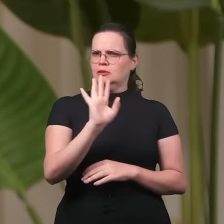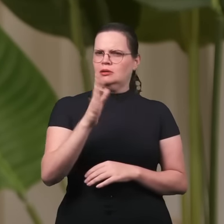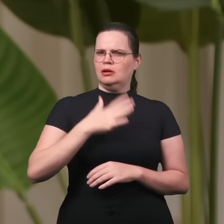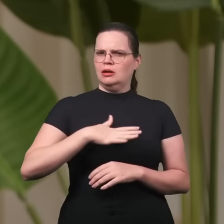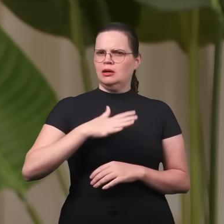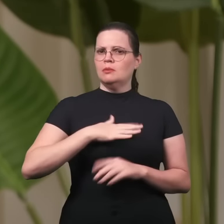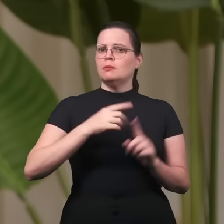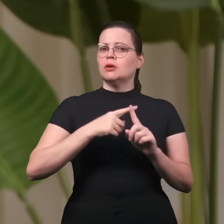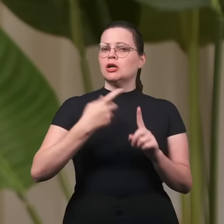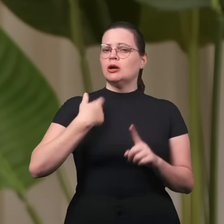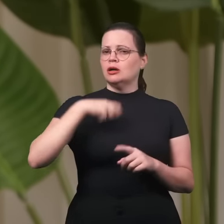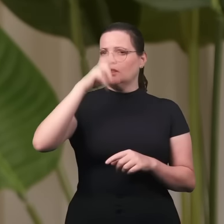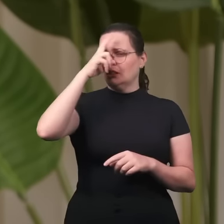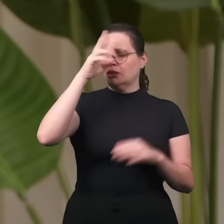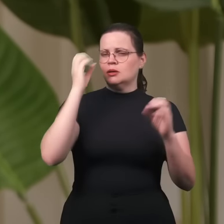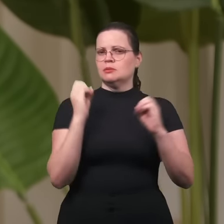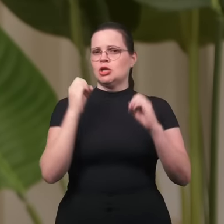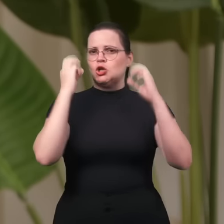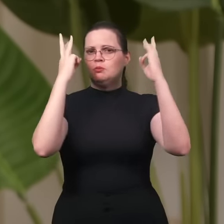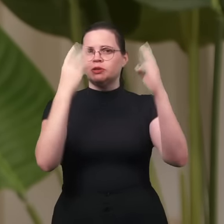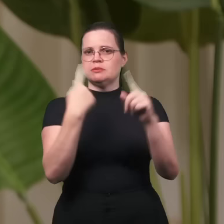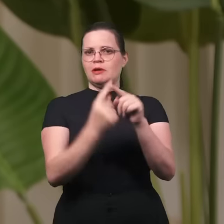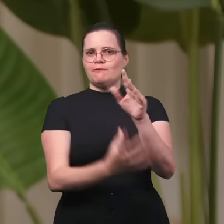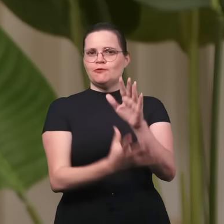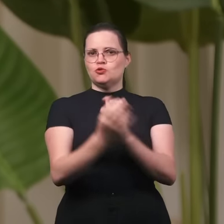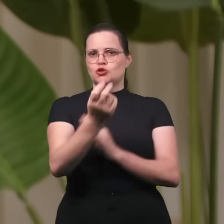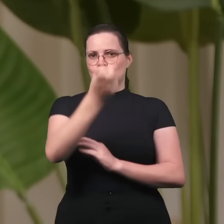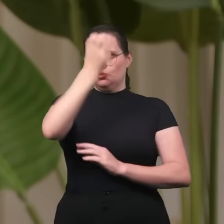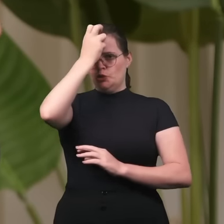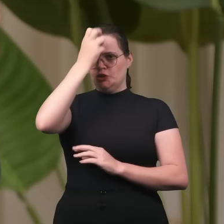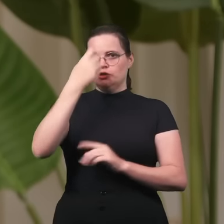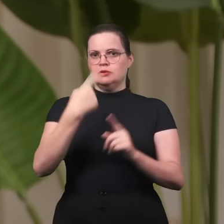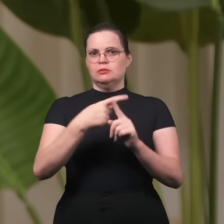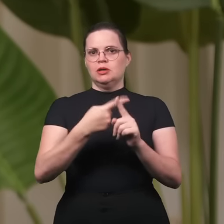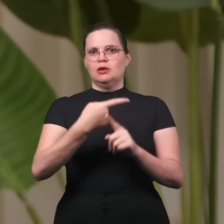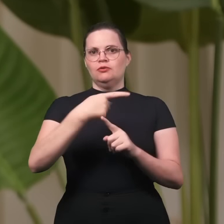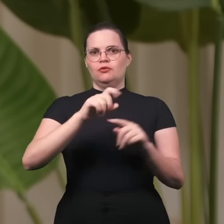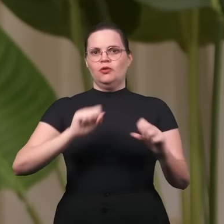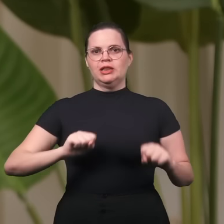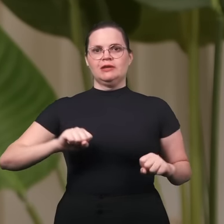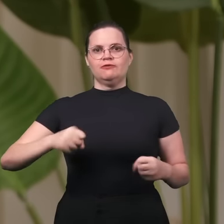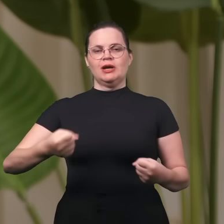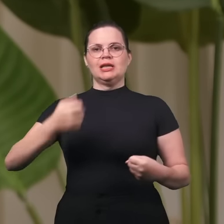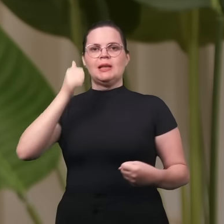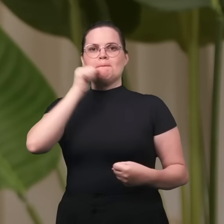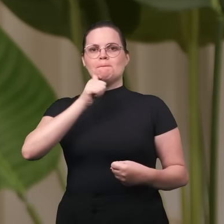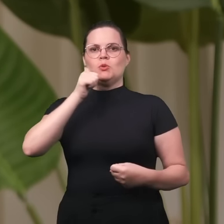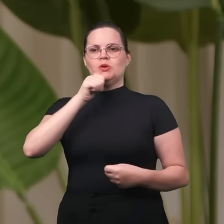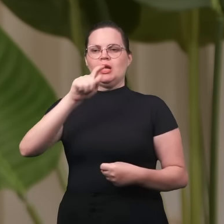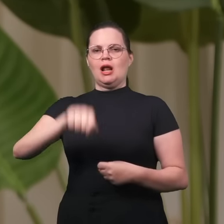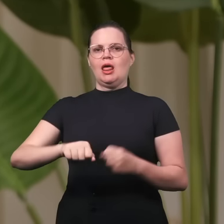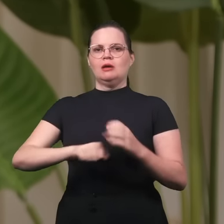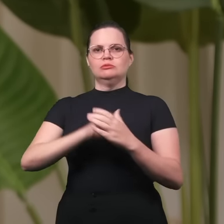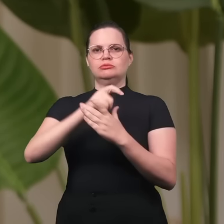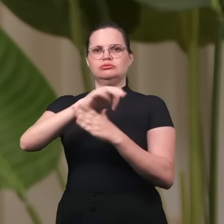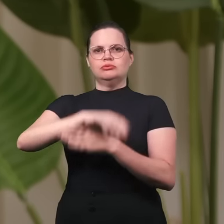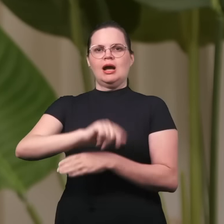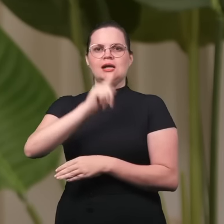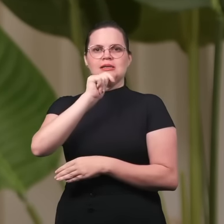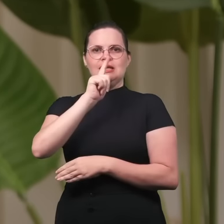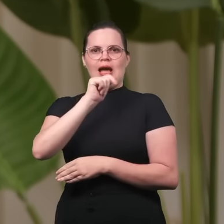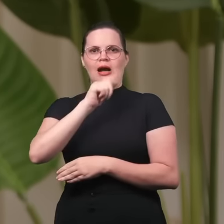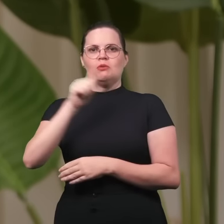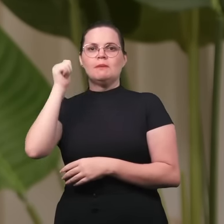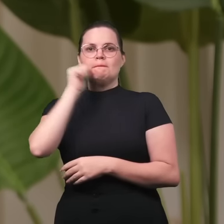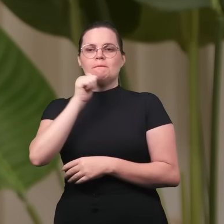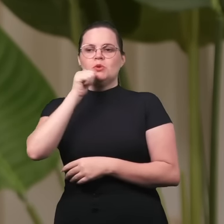Moisés, recém-saído do Egito, ele foi defender as mulheres que estavam na fonte e defendeu as mulheres